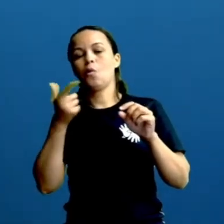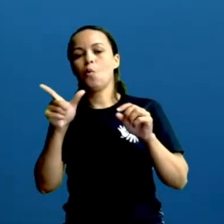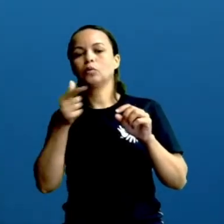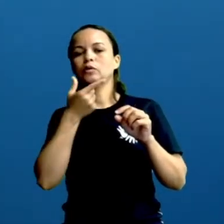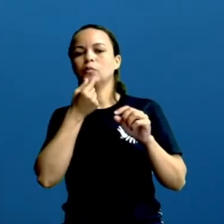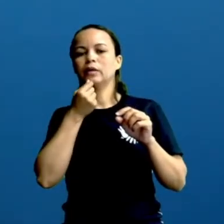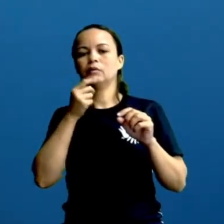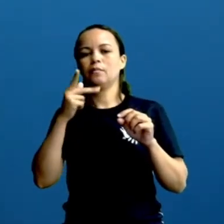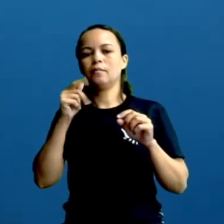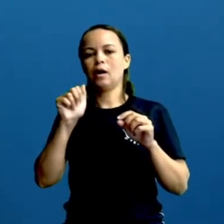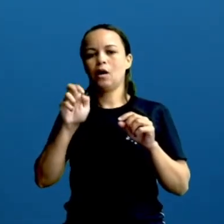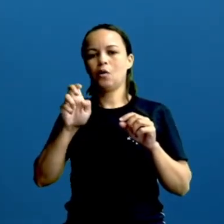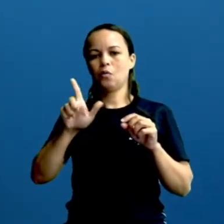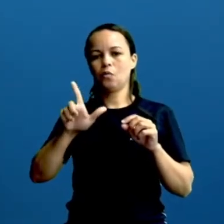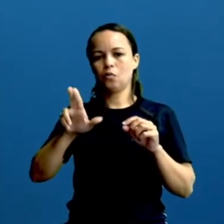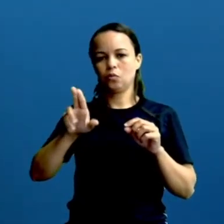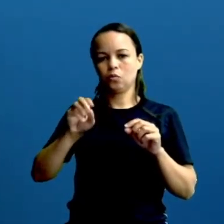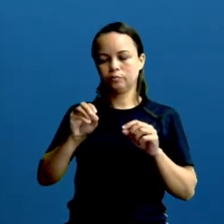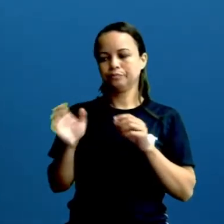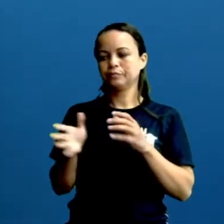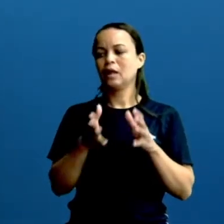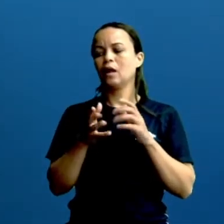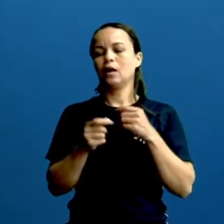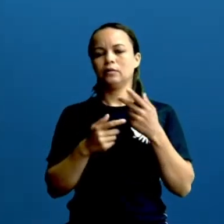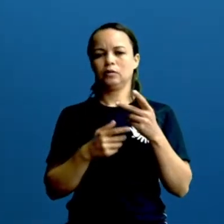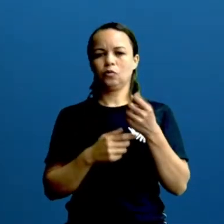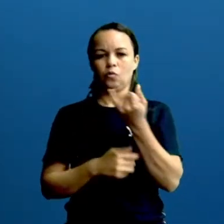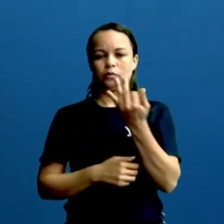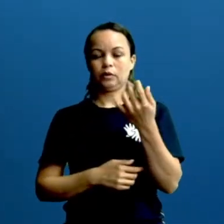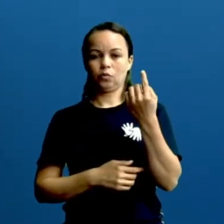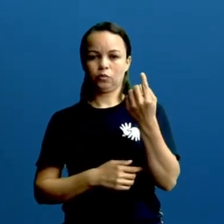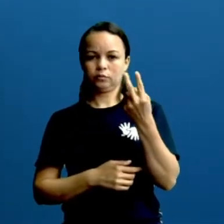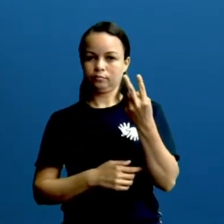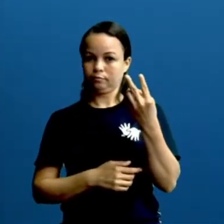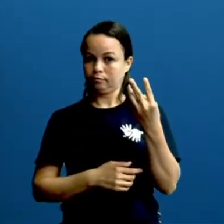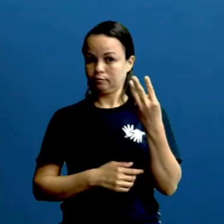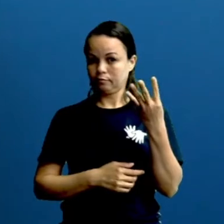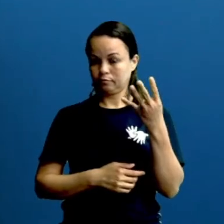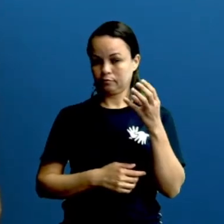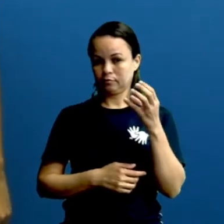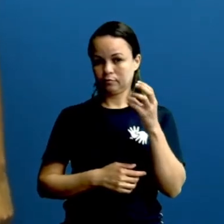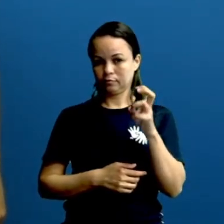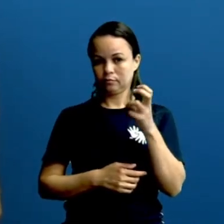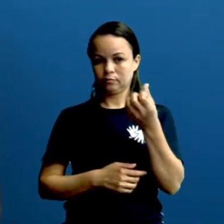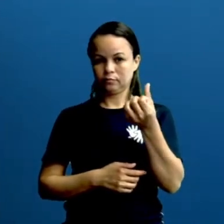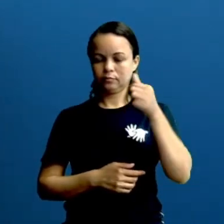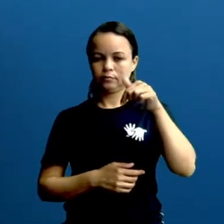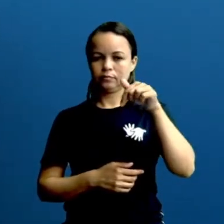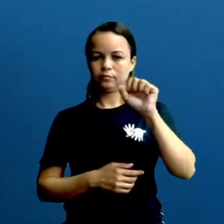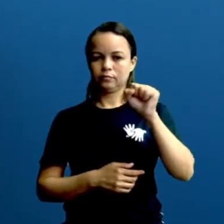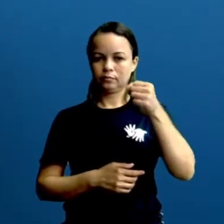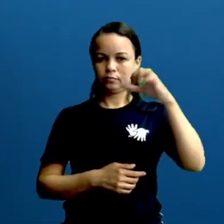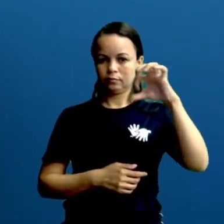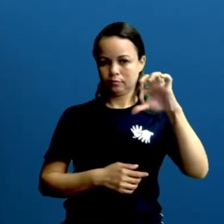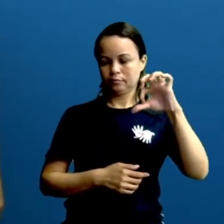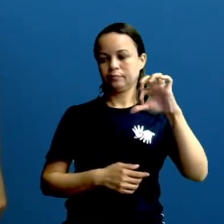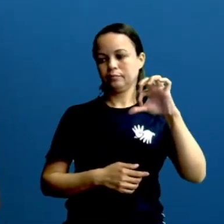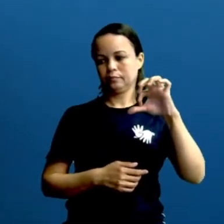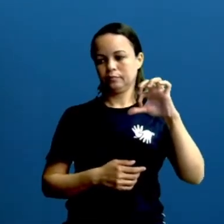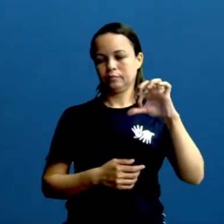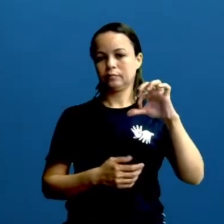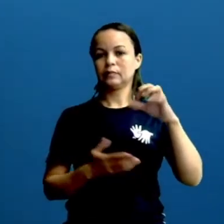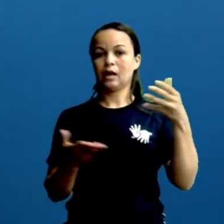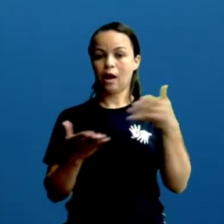Roberto. 1, 2, 3, 4, 5, 6, 7, 8, 9. Roberto. Agora vamos